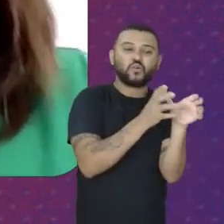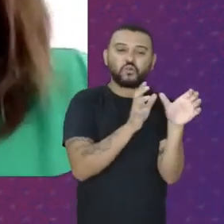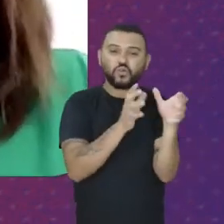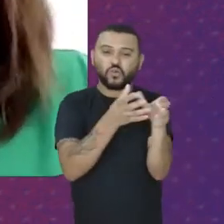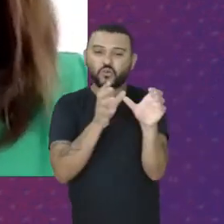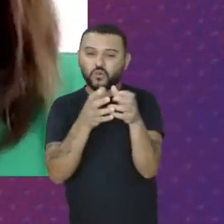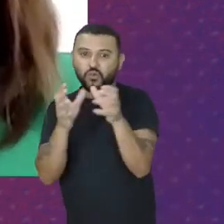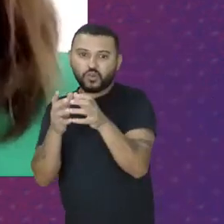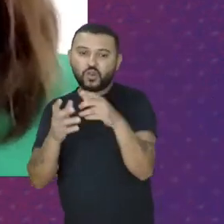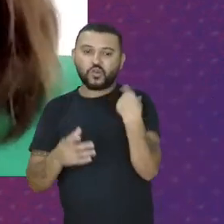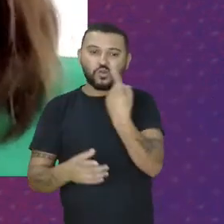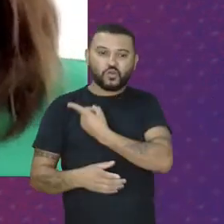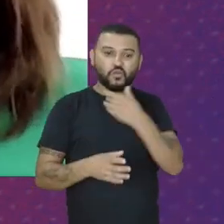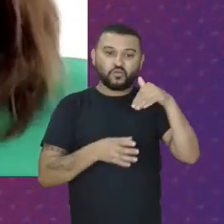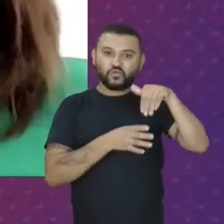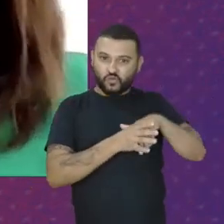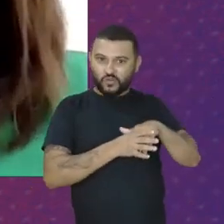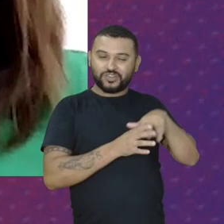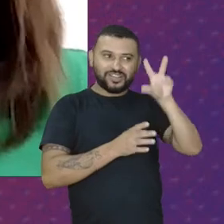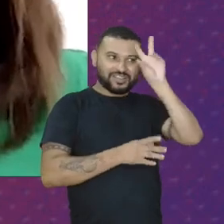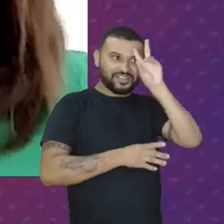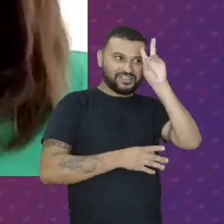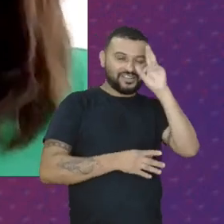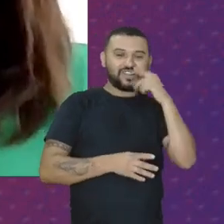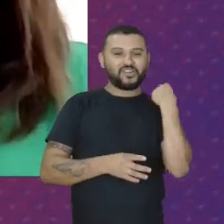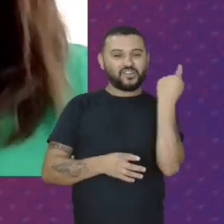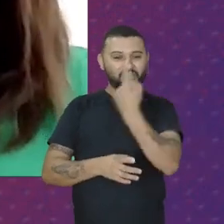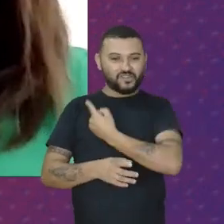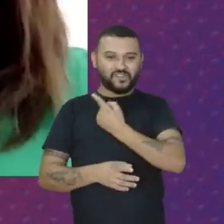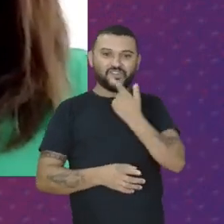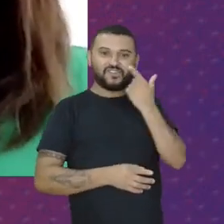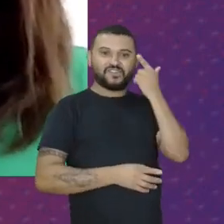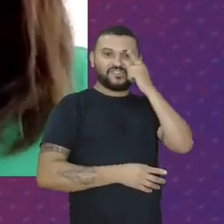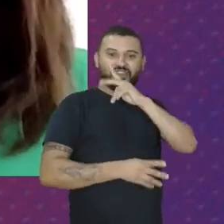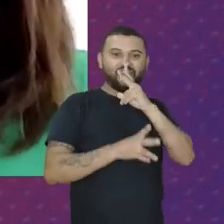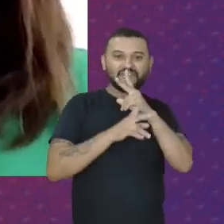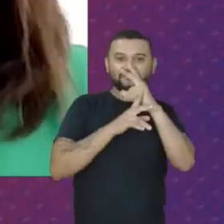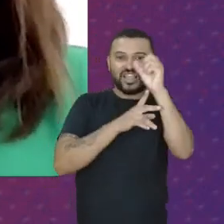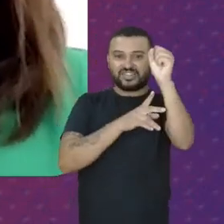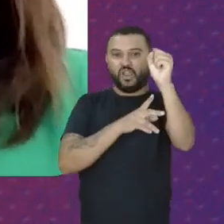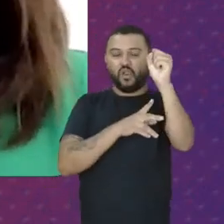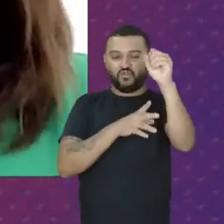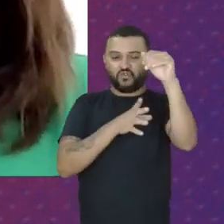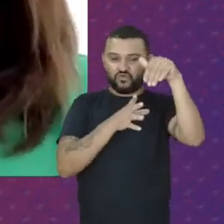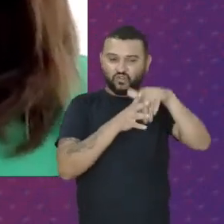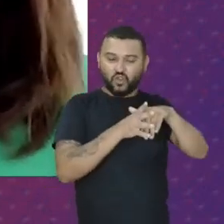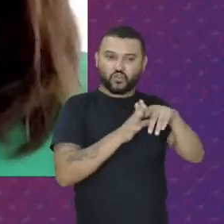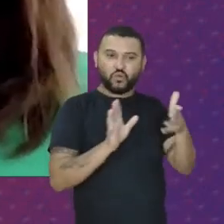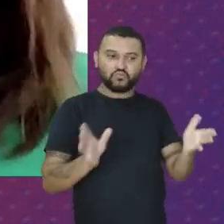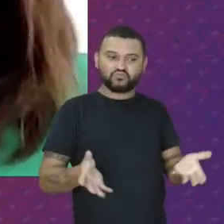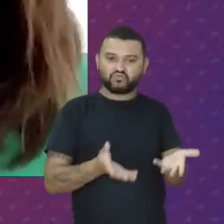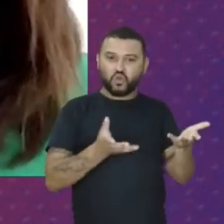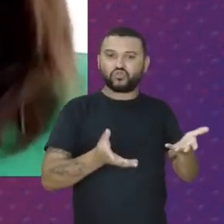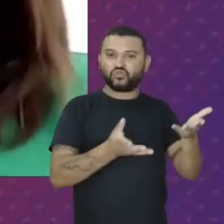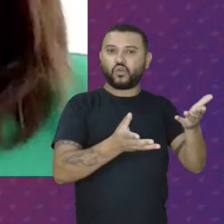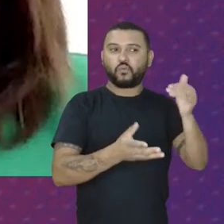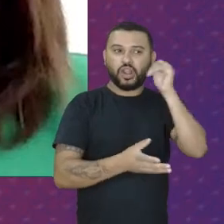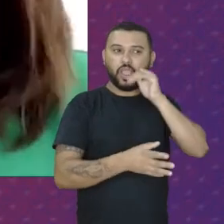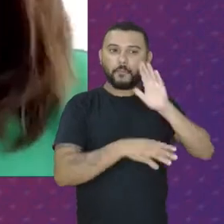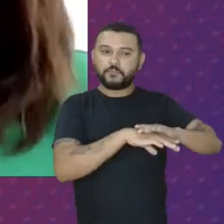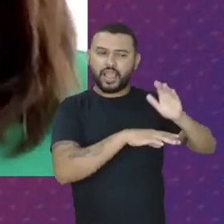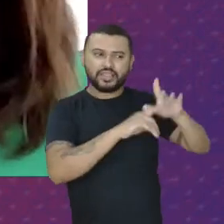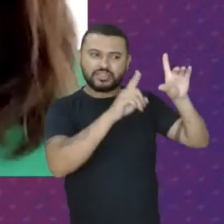própria candidatura, o fato de termos sido vitoriosa, estimulou